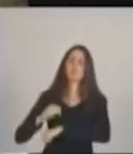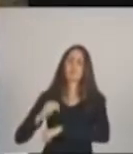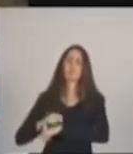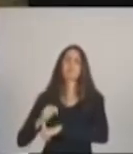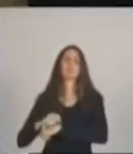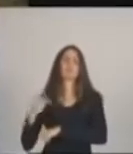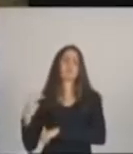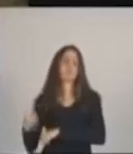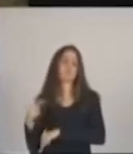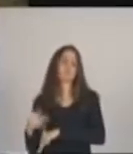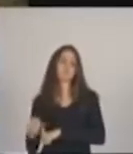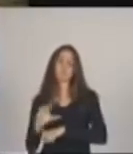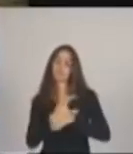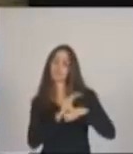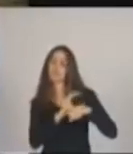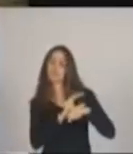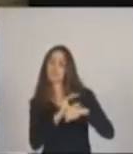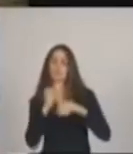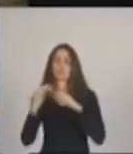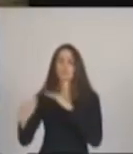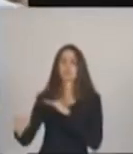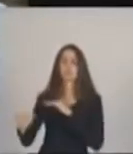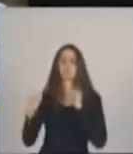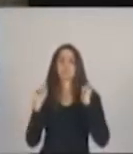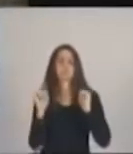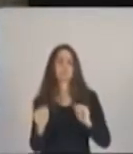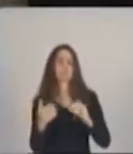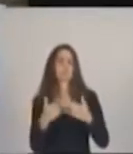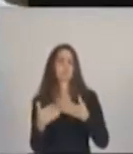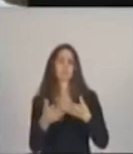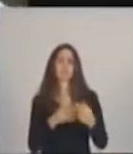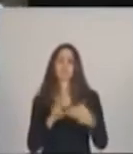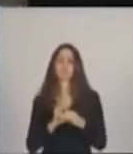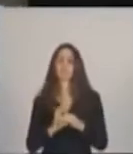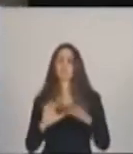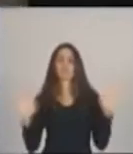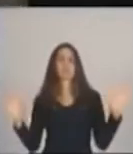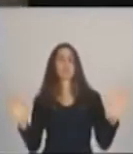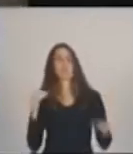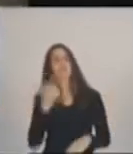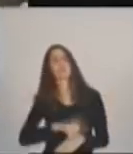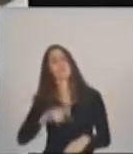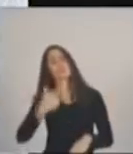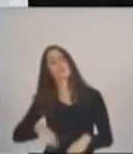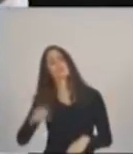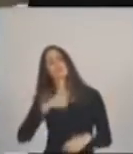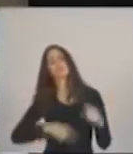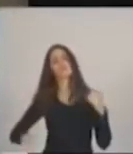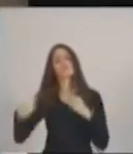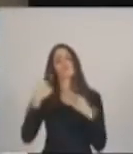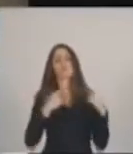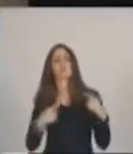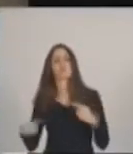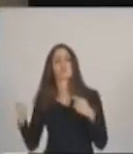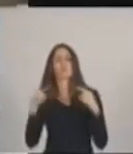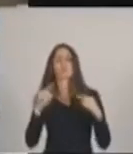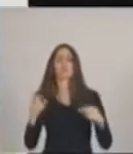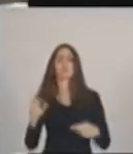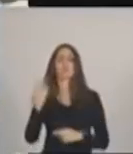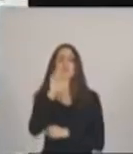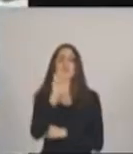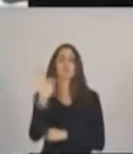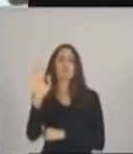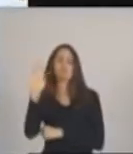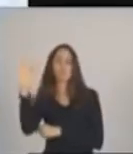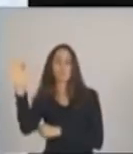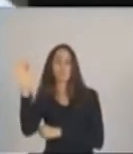de inconstitucionalidade. Quantas vezes nós assistimos discussão no Supremo Tribunal Federal, um ministro